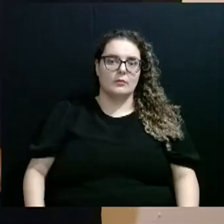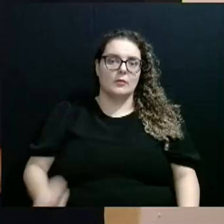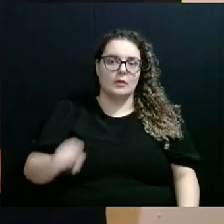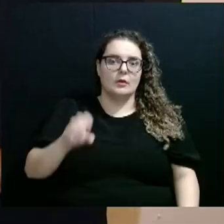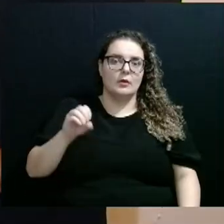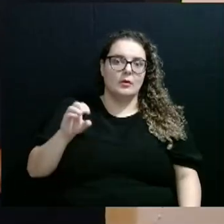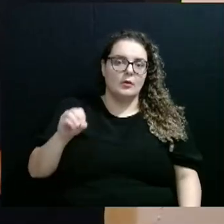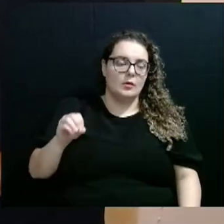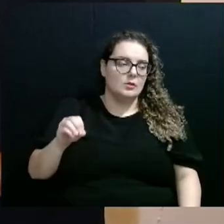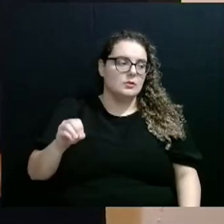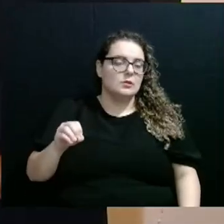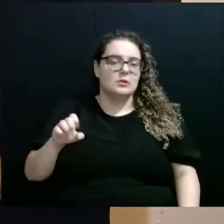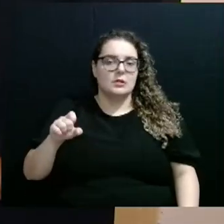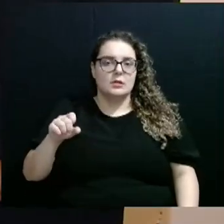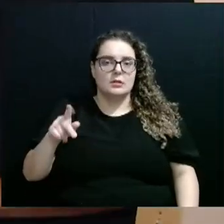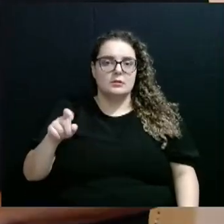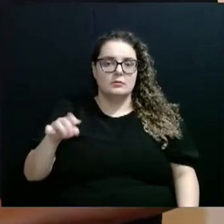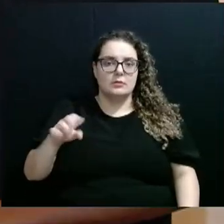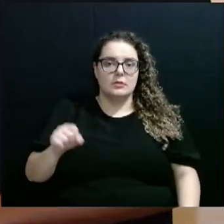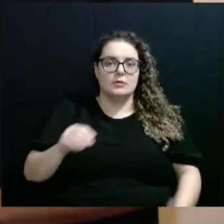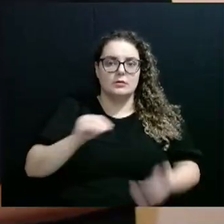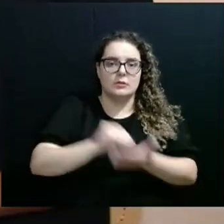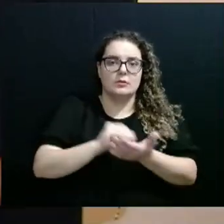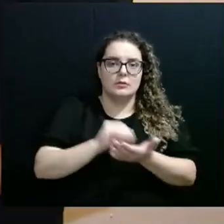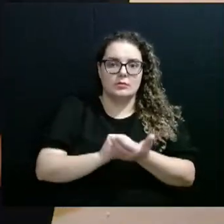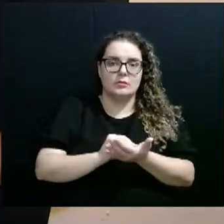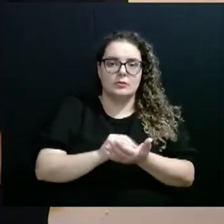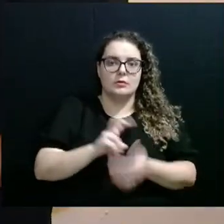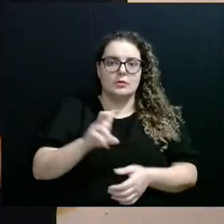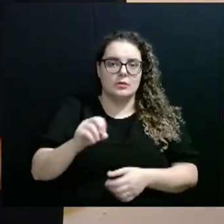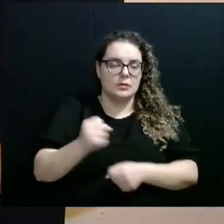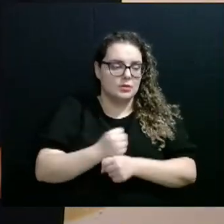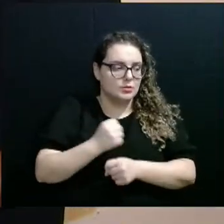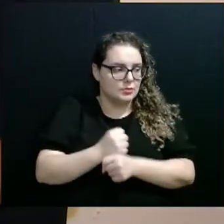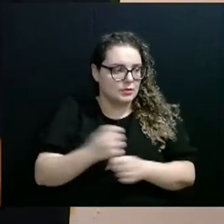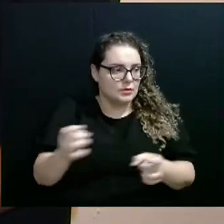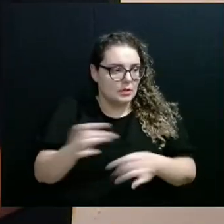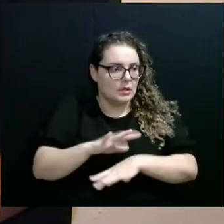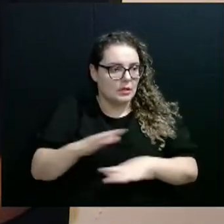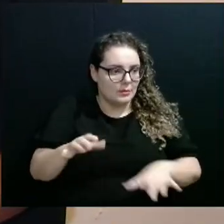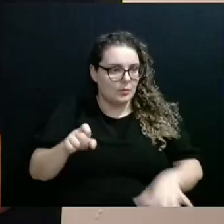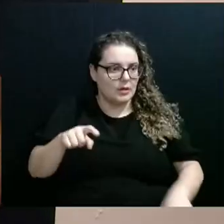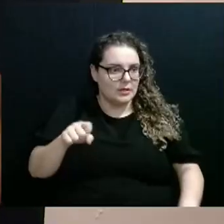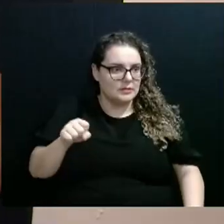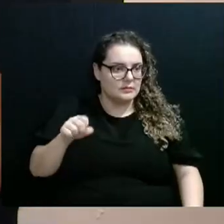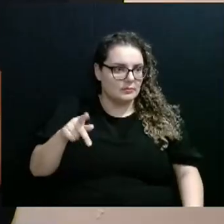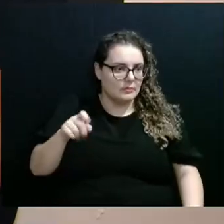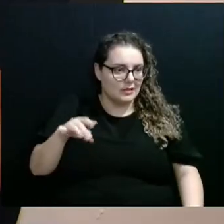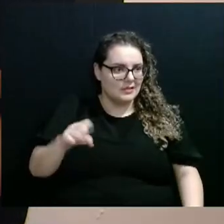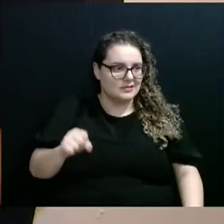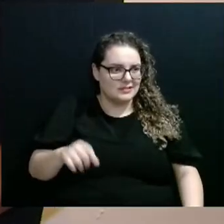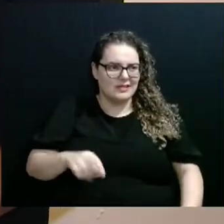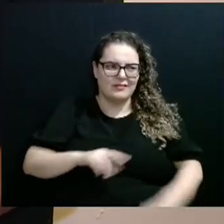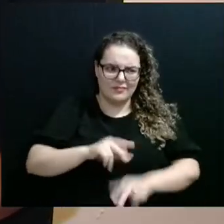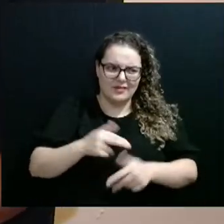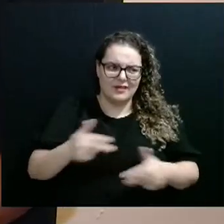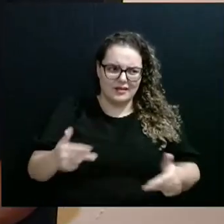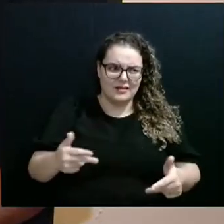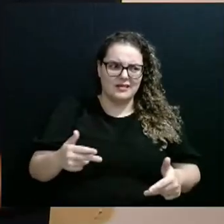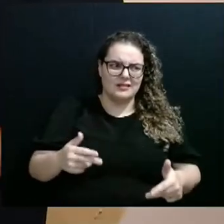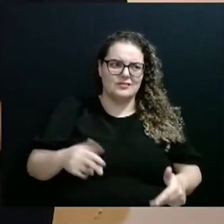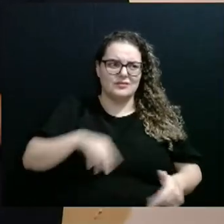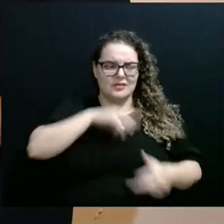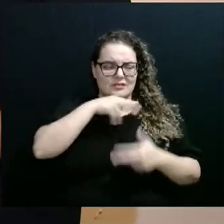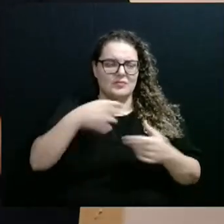aí nos últimos 500 anos. Quer dizer, é muita coisa, né, Bruno? É um número que chama muito